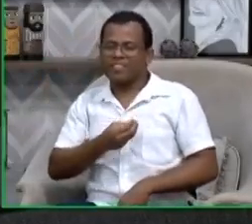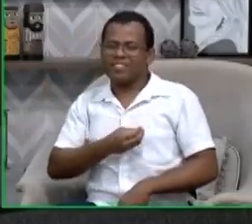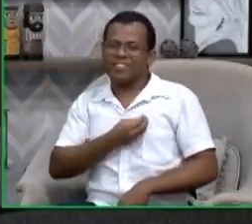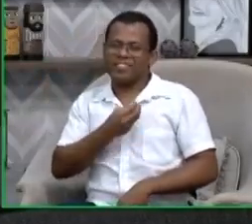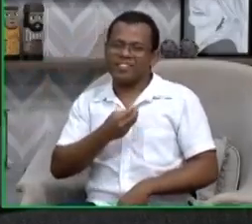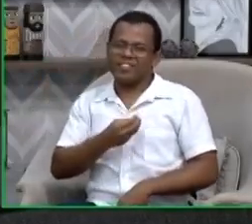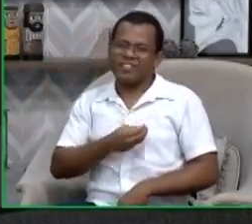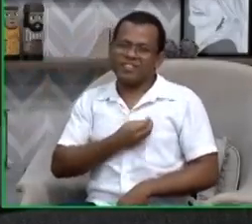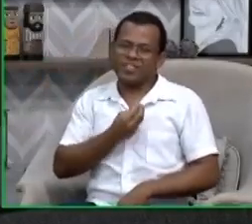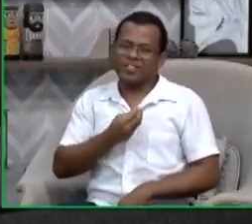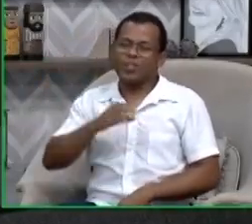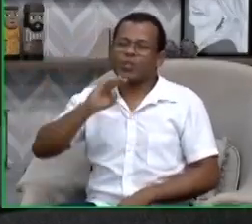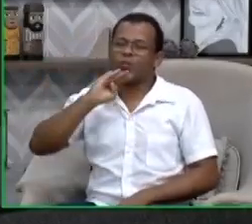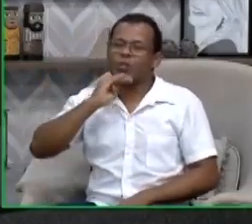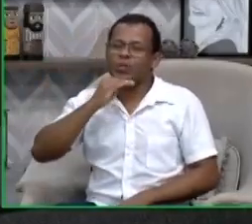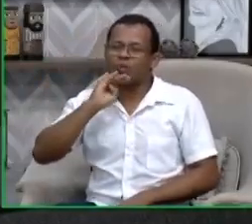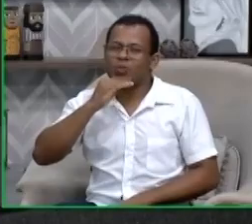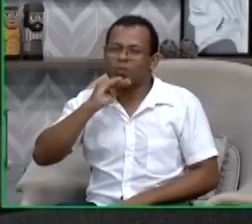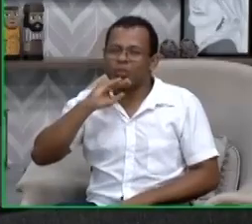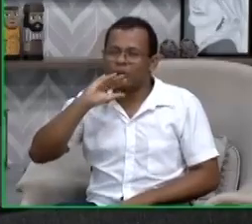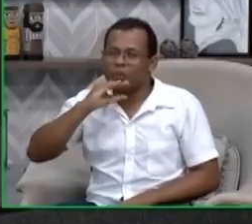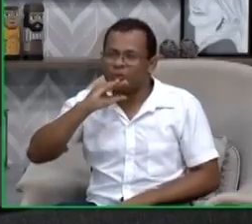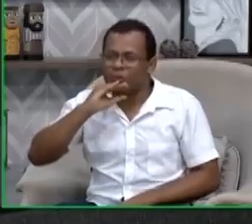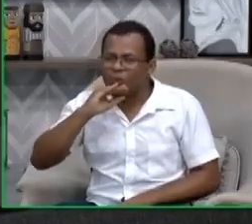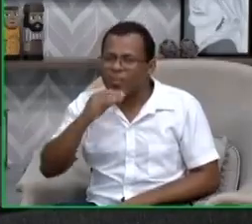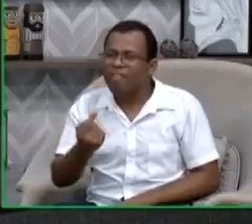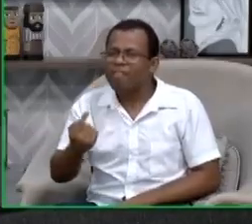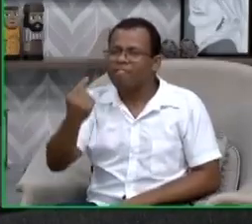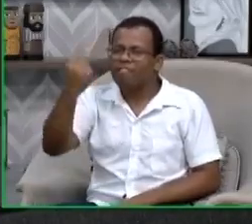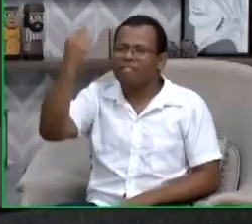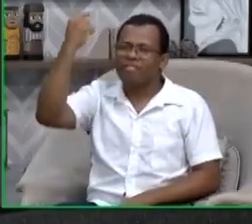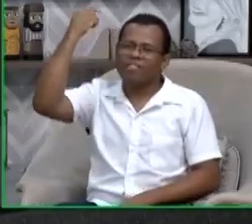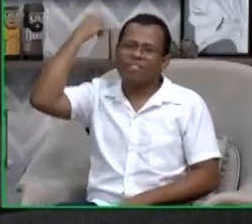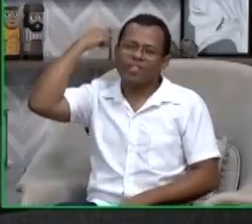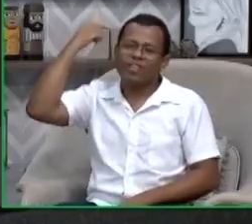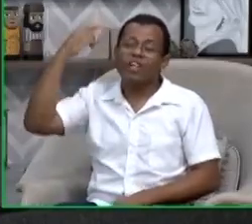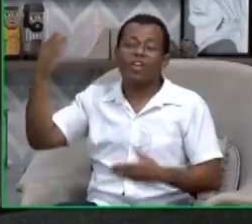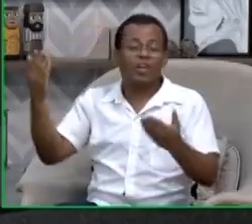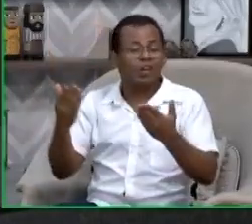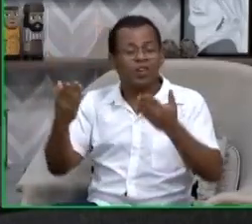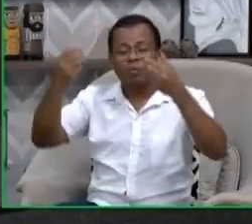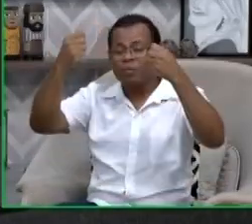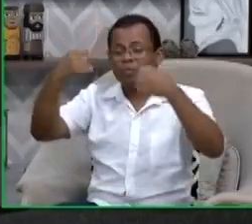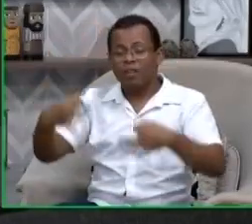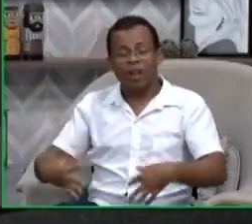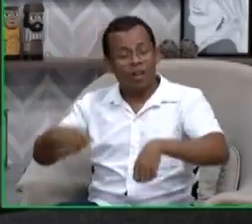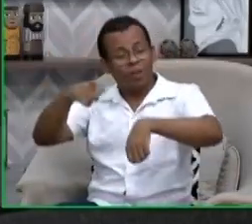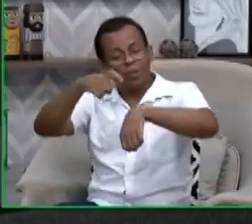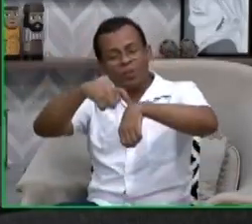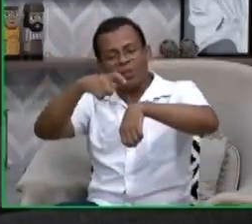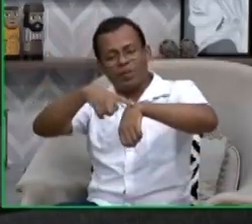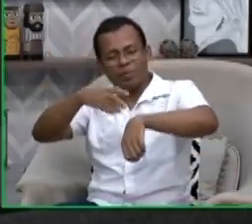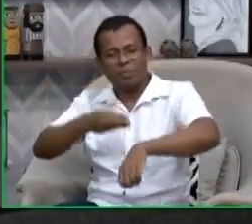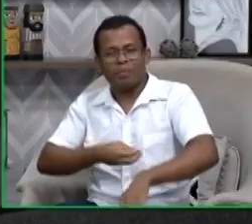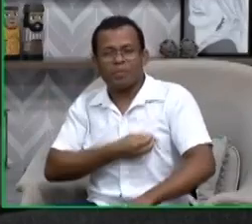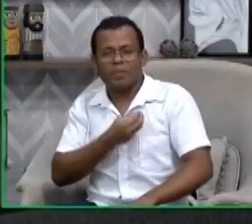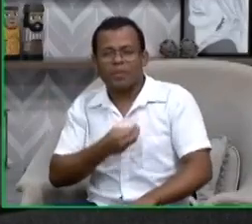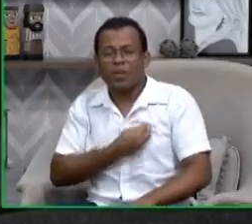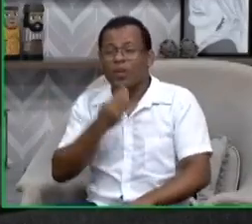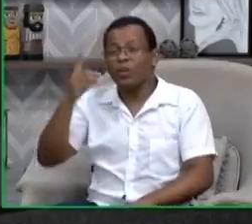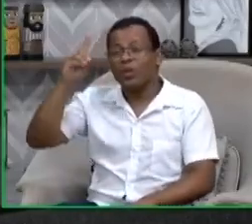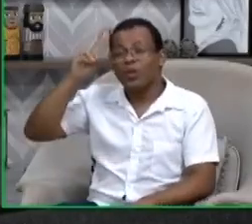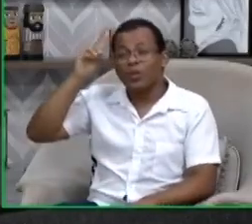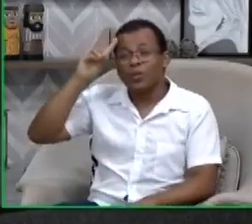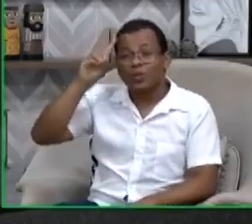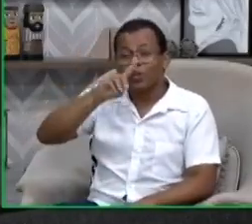presente. Drummond falou isso bastante tempo atrás, mas é disso que nós estamos falando hoje, do tempo presente, do dia de